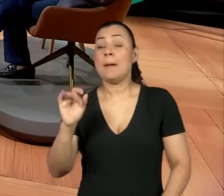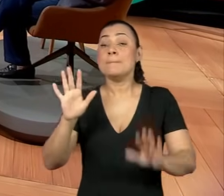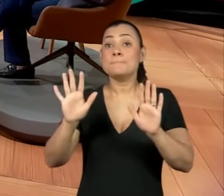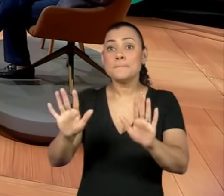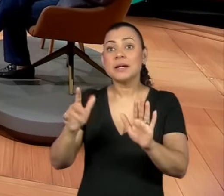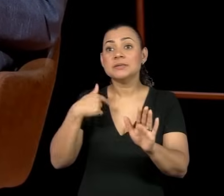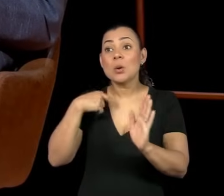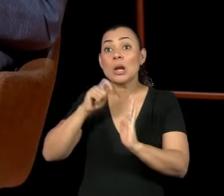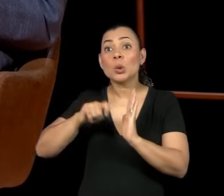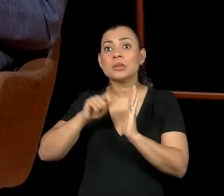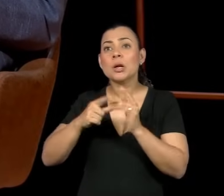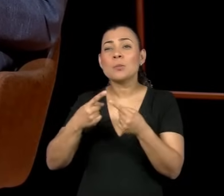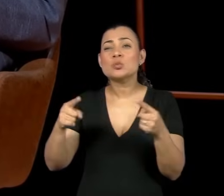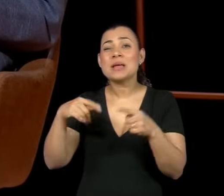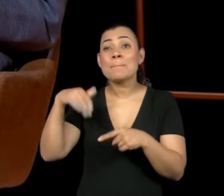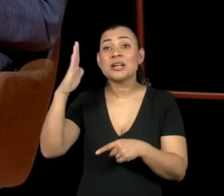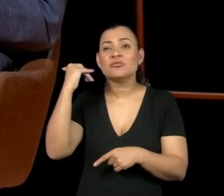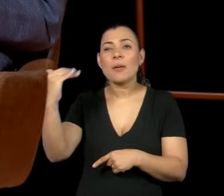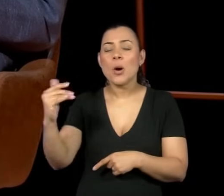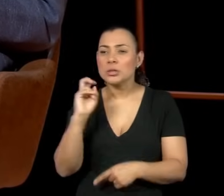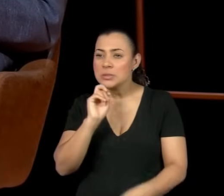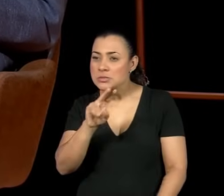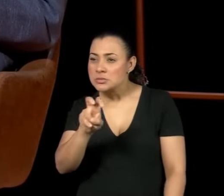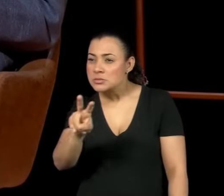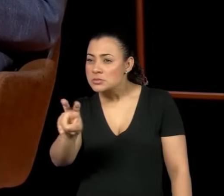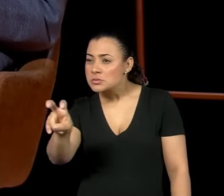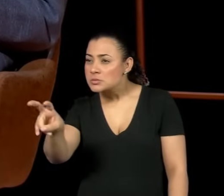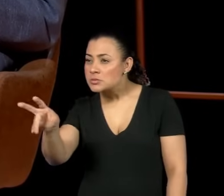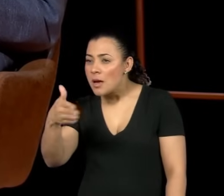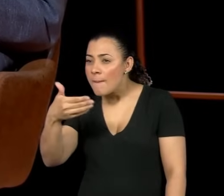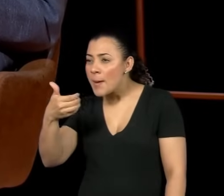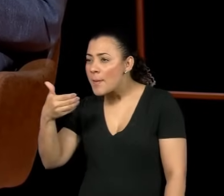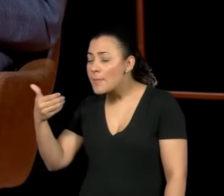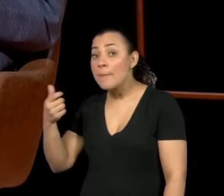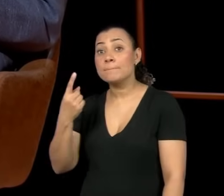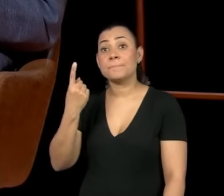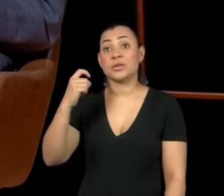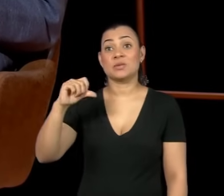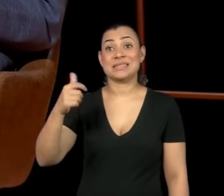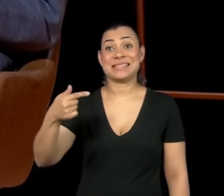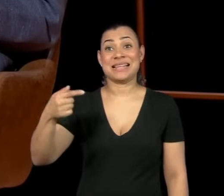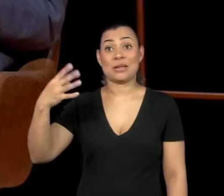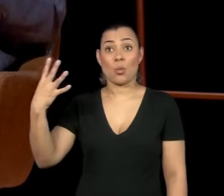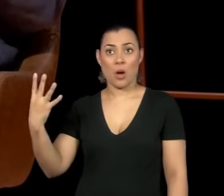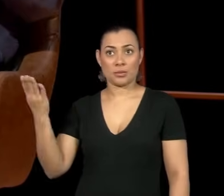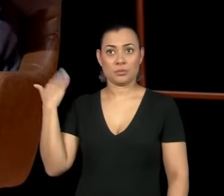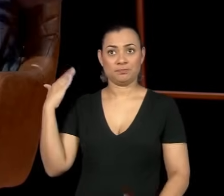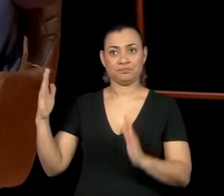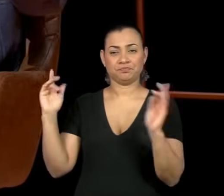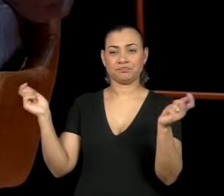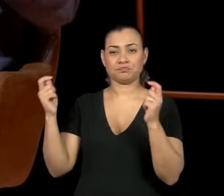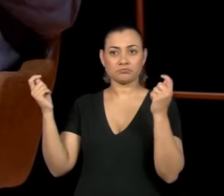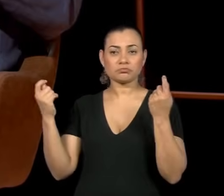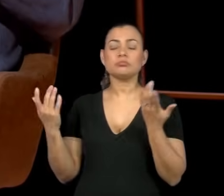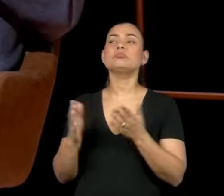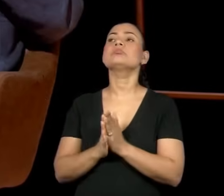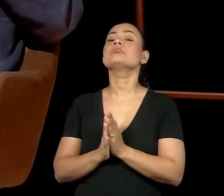as músicas que mais eram cantadas pelos brasileiros, em 74, nas boates, Carufa,